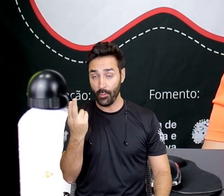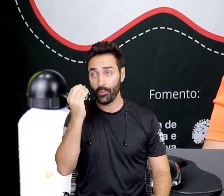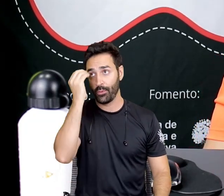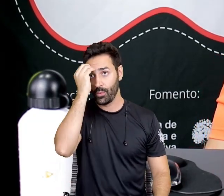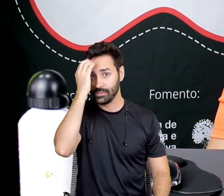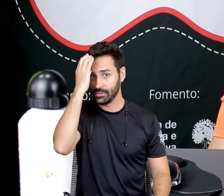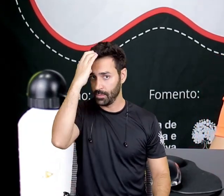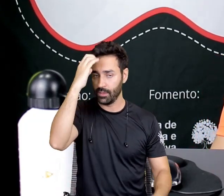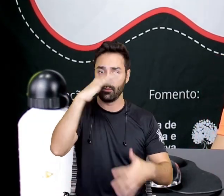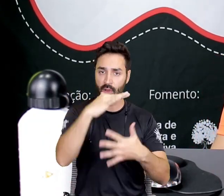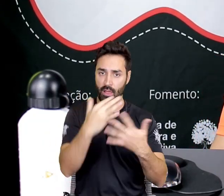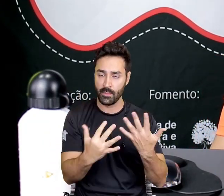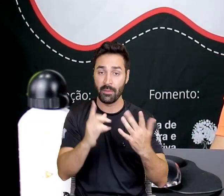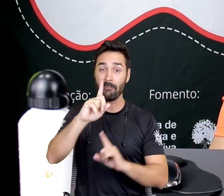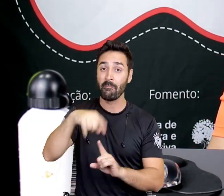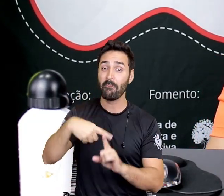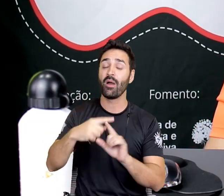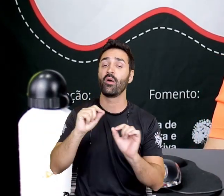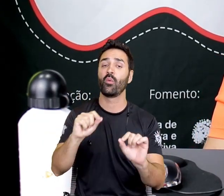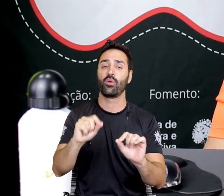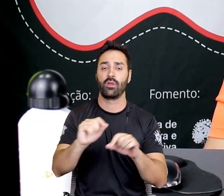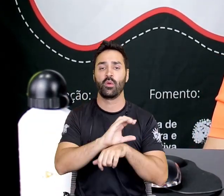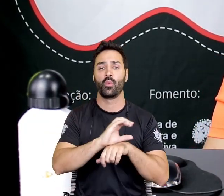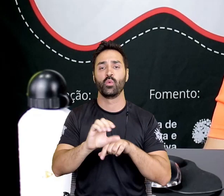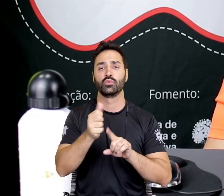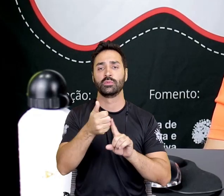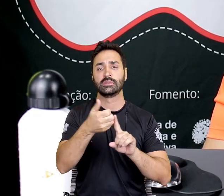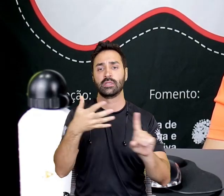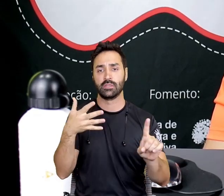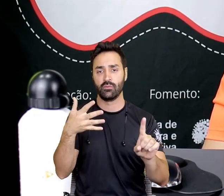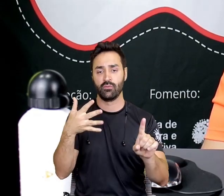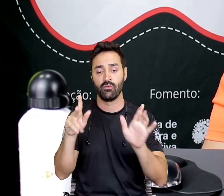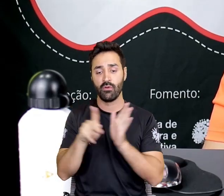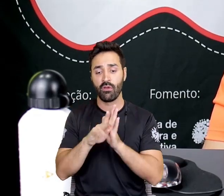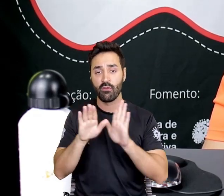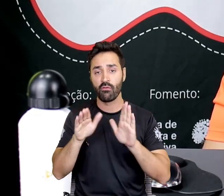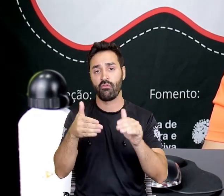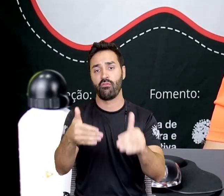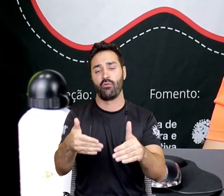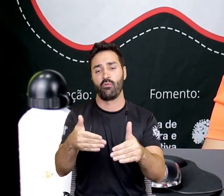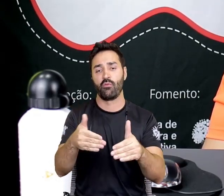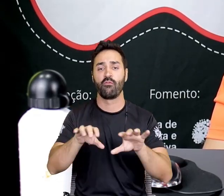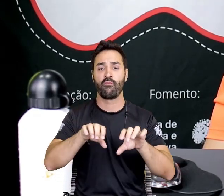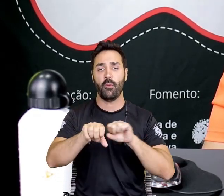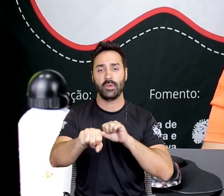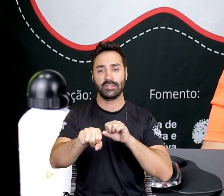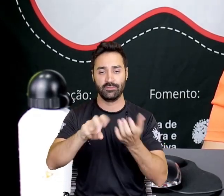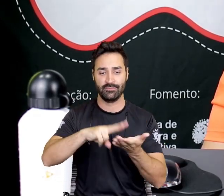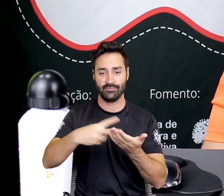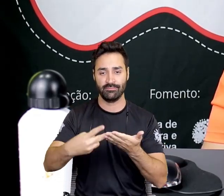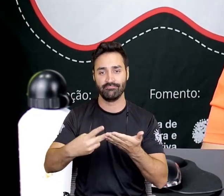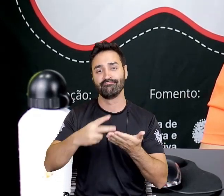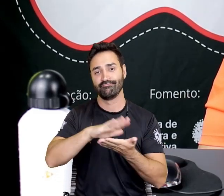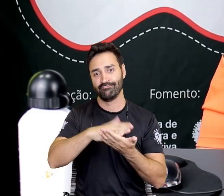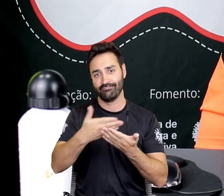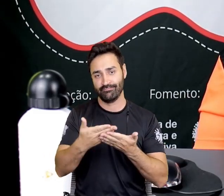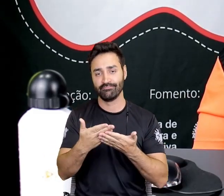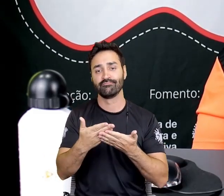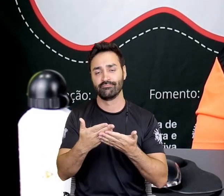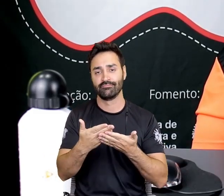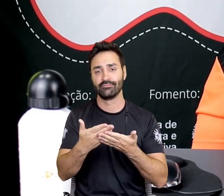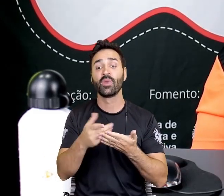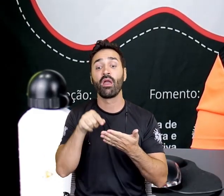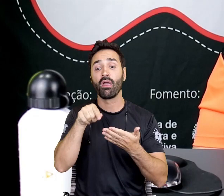língua de sinais, um curso de extensão voltado para a formação de tradutores e intérpretes, oferecido por uma instituição de ensino